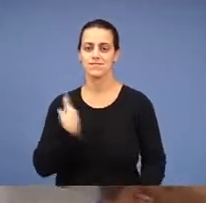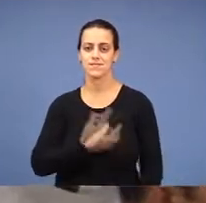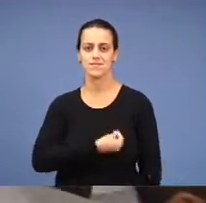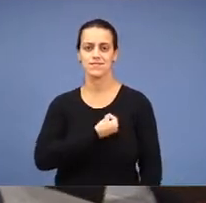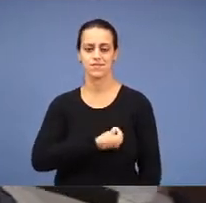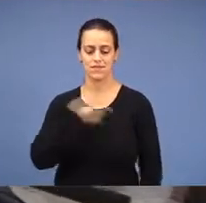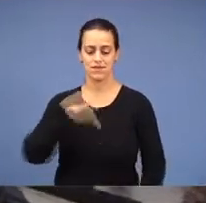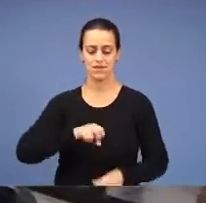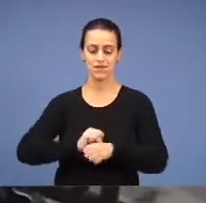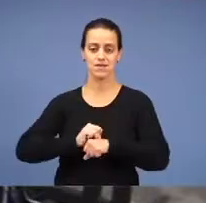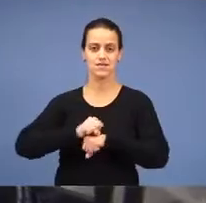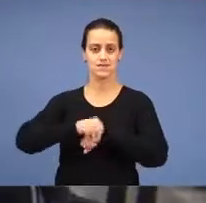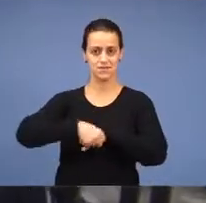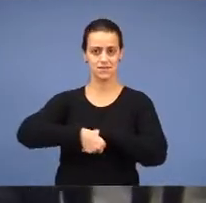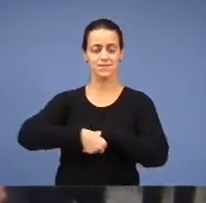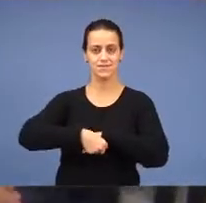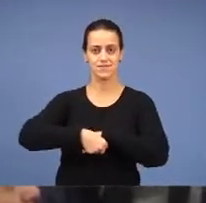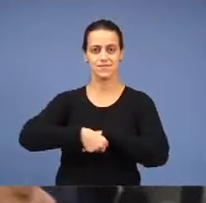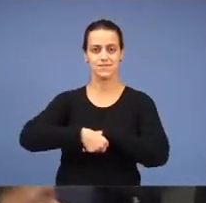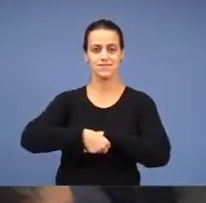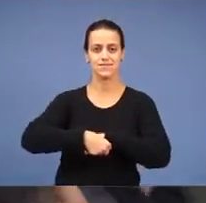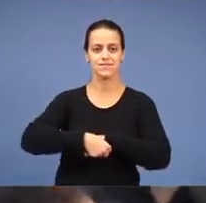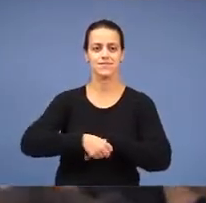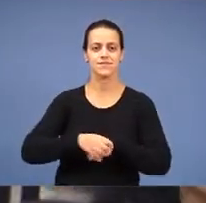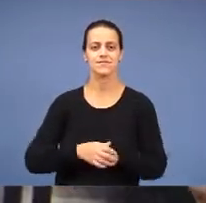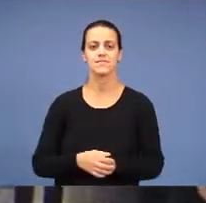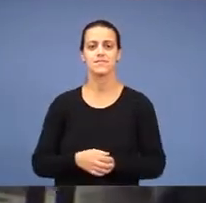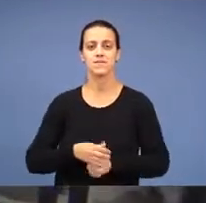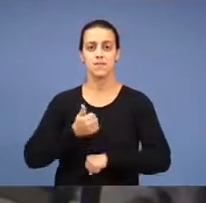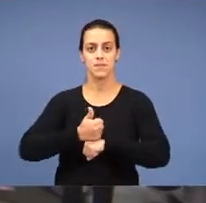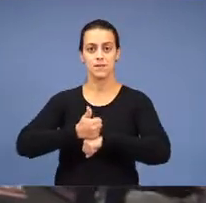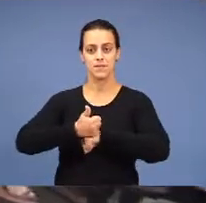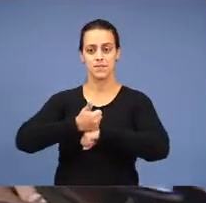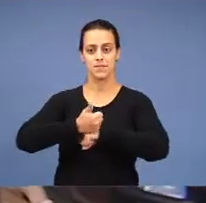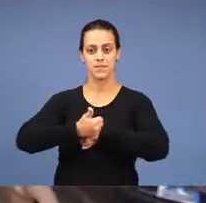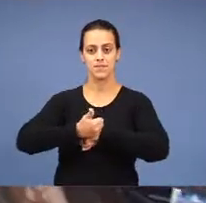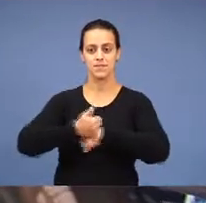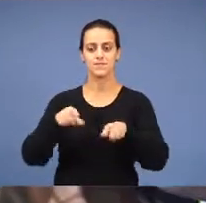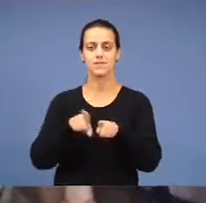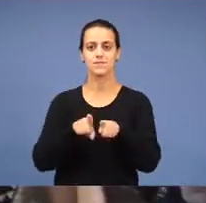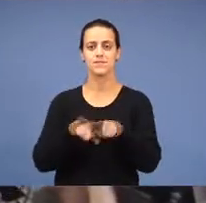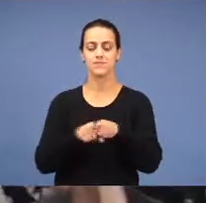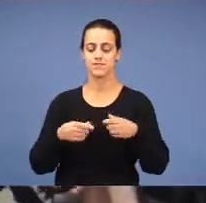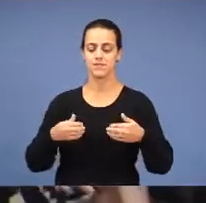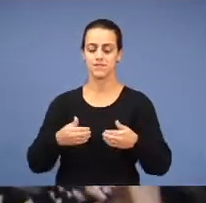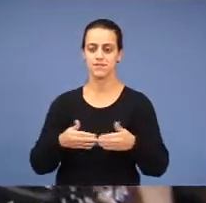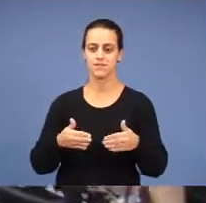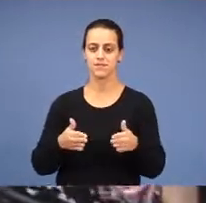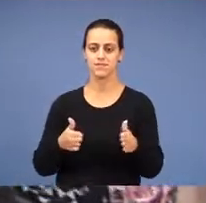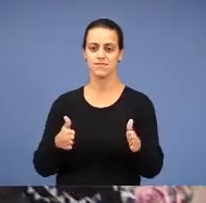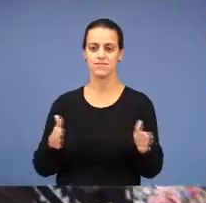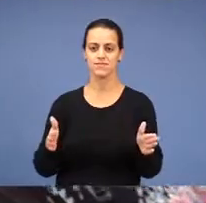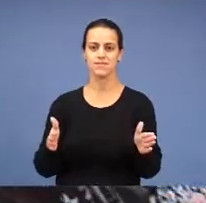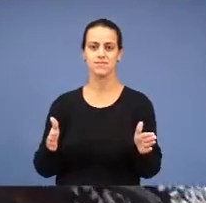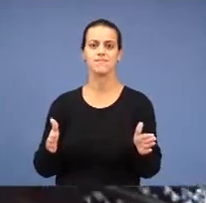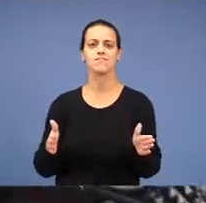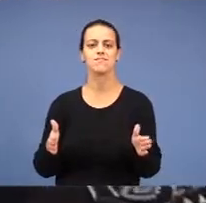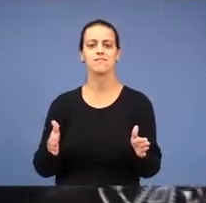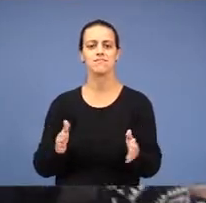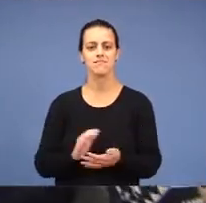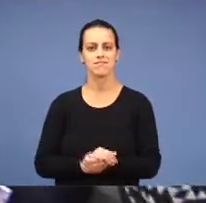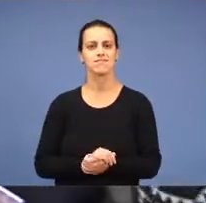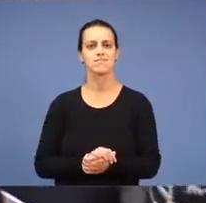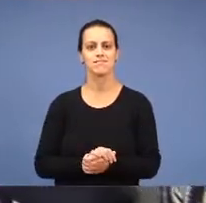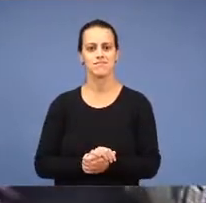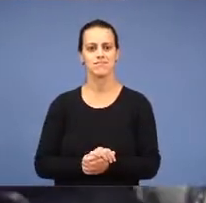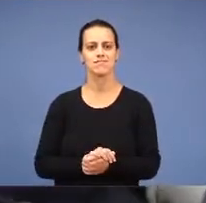um seminário neste fim de semana, para o primeiro período e para o principiantes, um seminário bem concorrido.